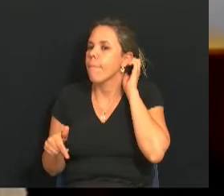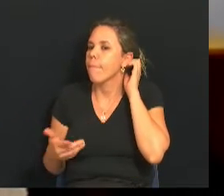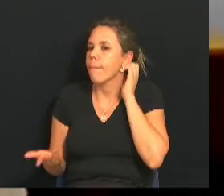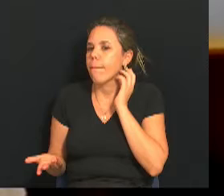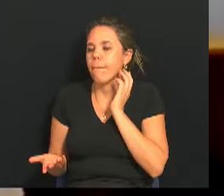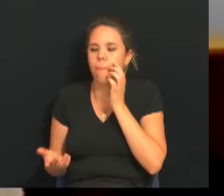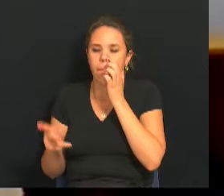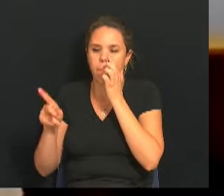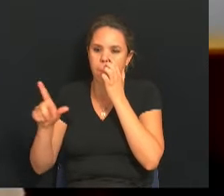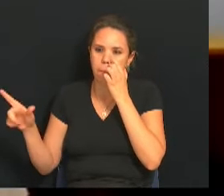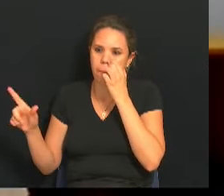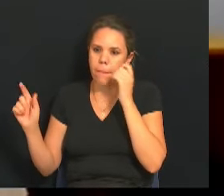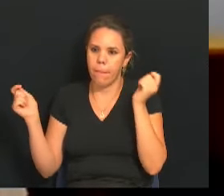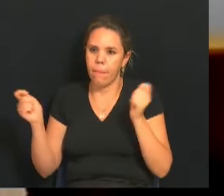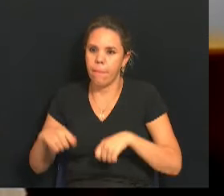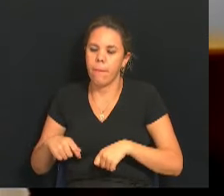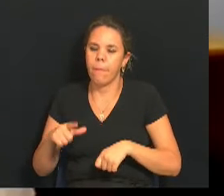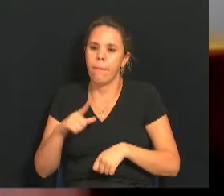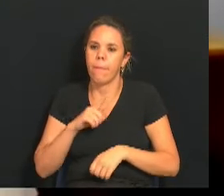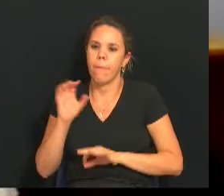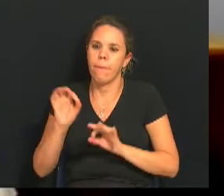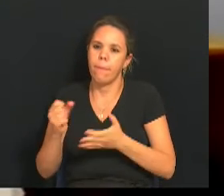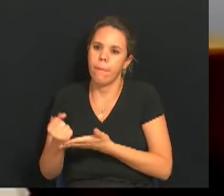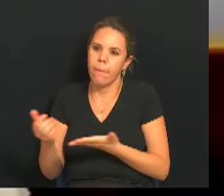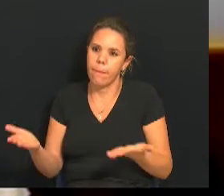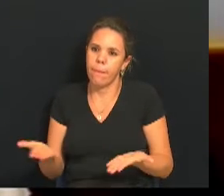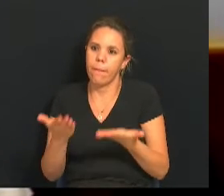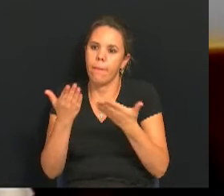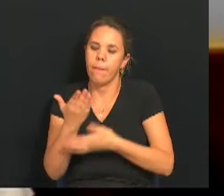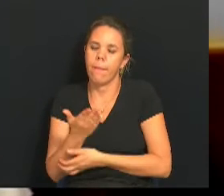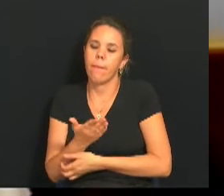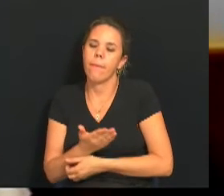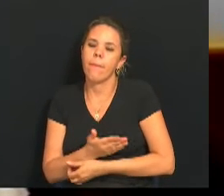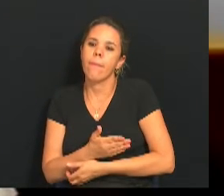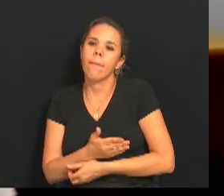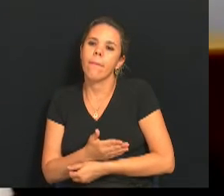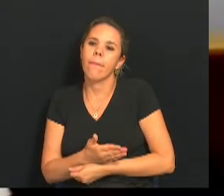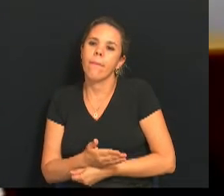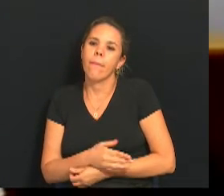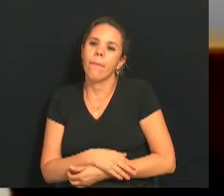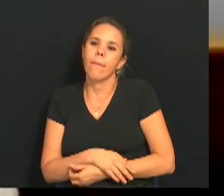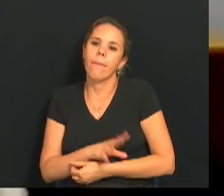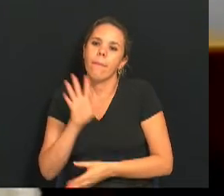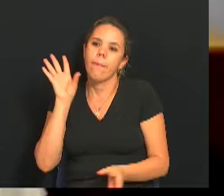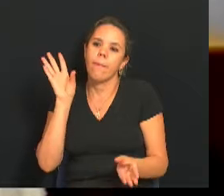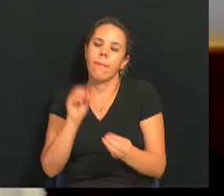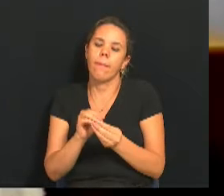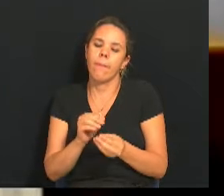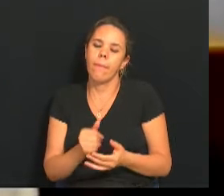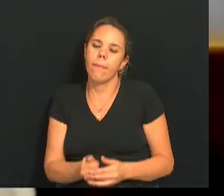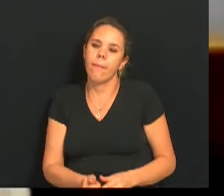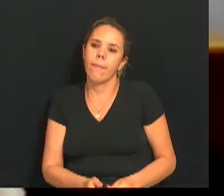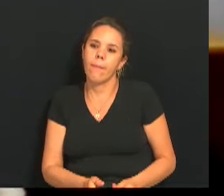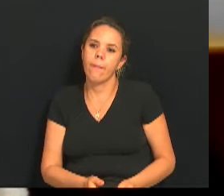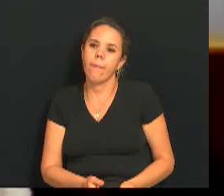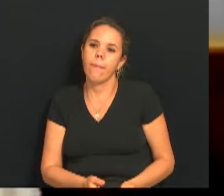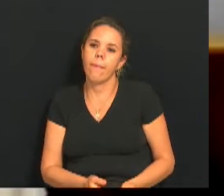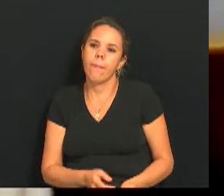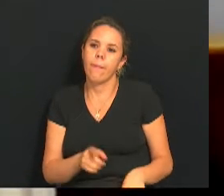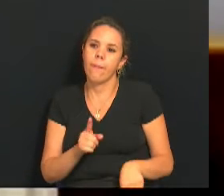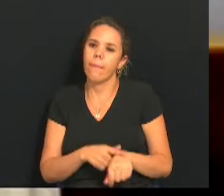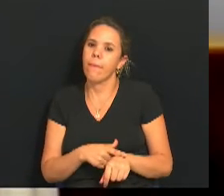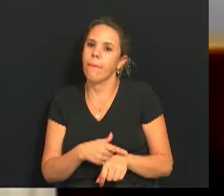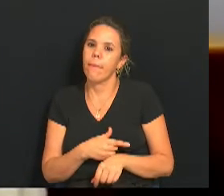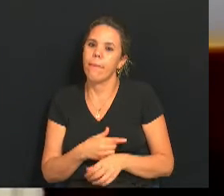PL poderia estar colaborando nessa perspectiva. Estou sendo bastante rápido, né, para a gente não ultrapassar o tempo.